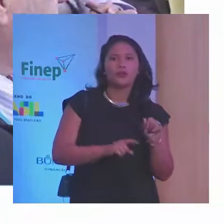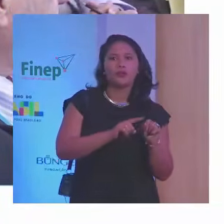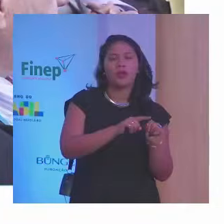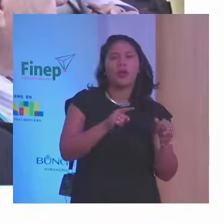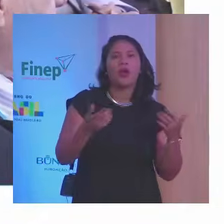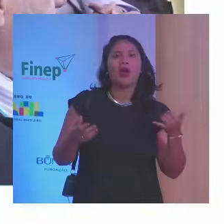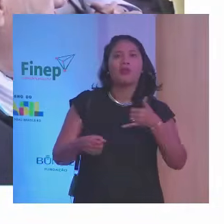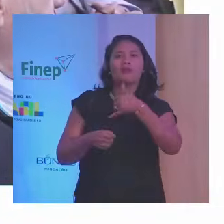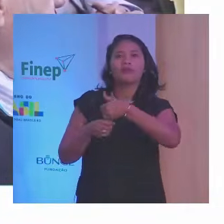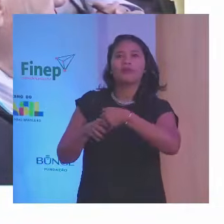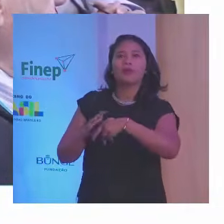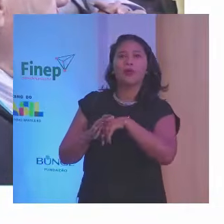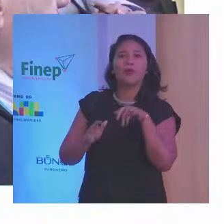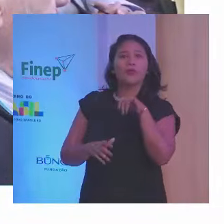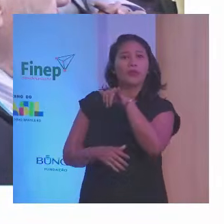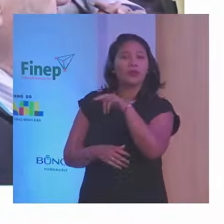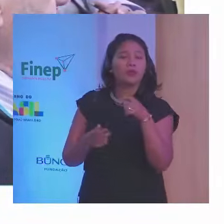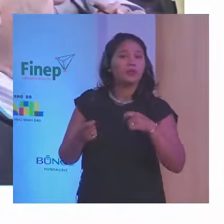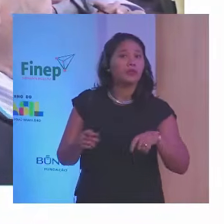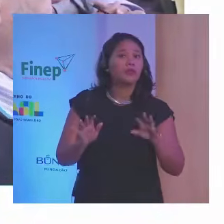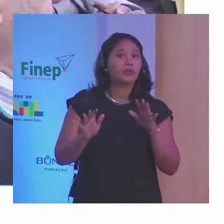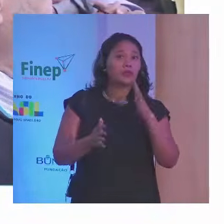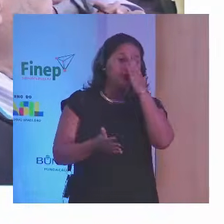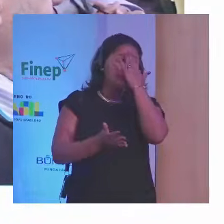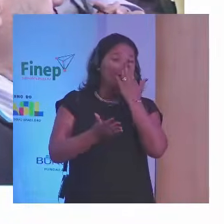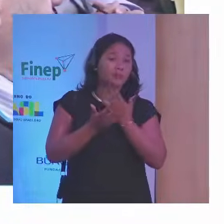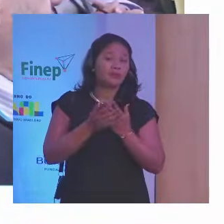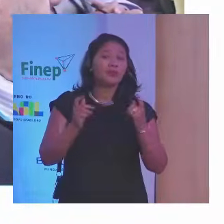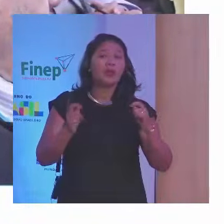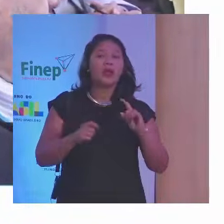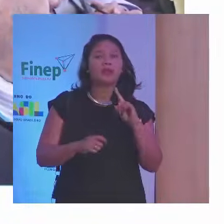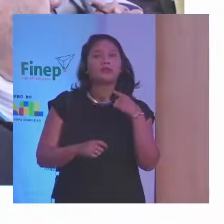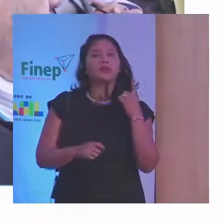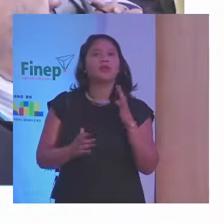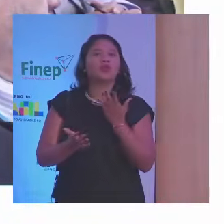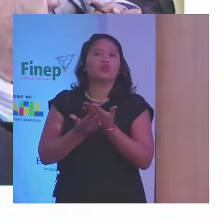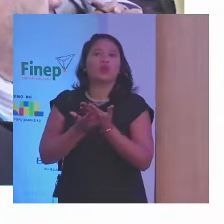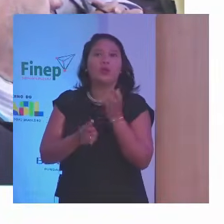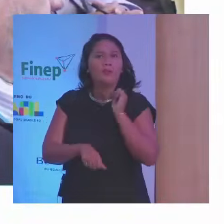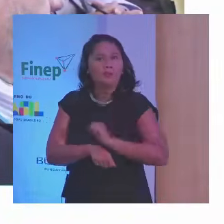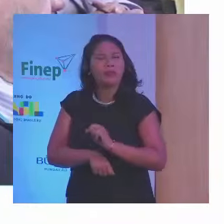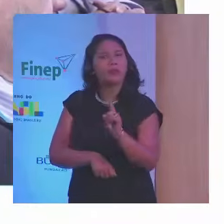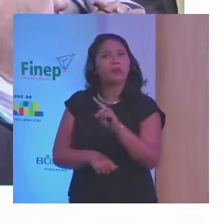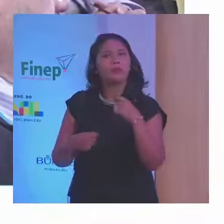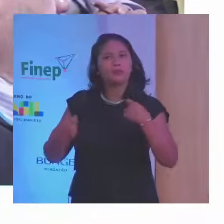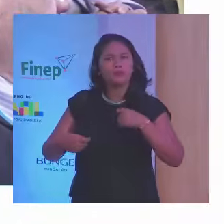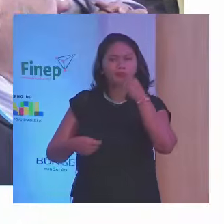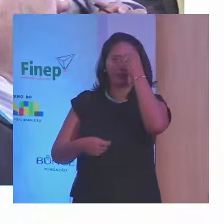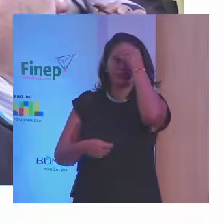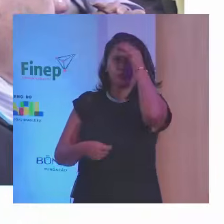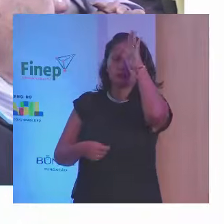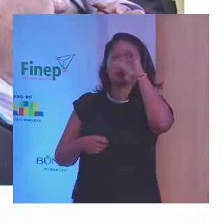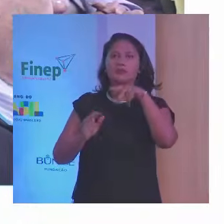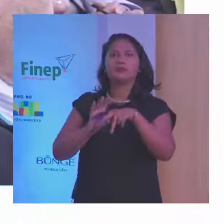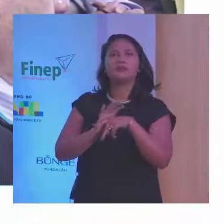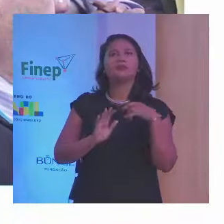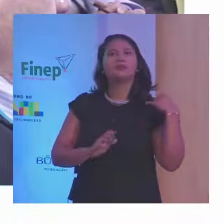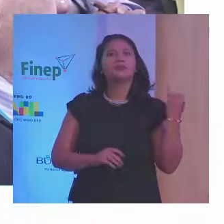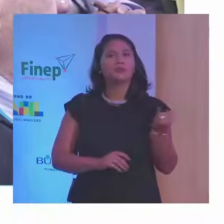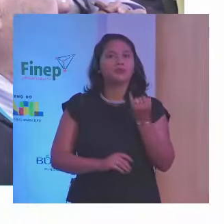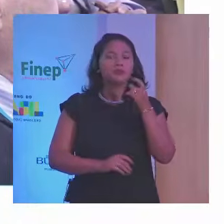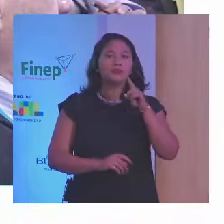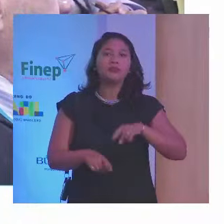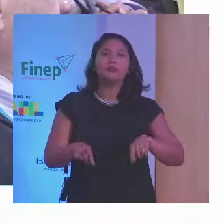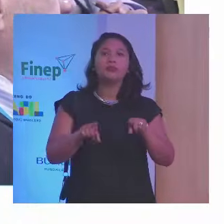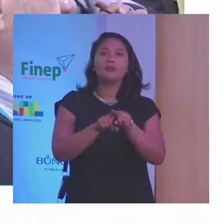avião e tudo isso. Então, eu acho assim, a gente nunca pode não estudar. Nós temos que conhecer, é muito importante. Agora, que a